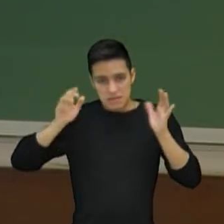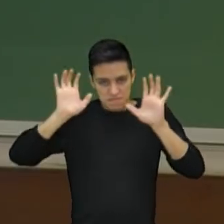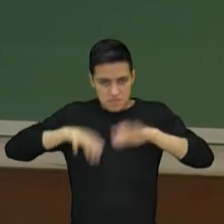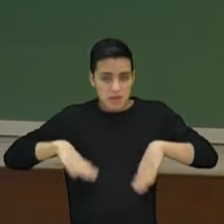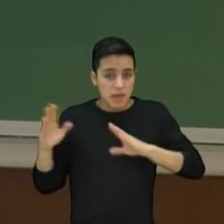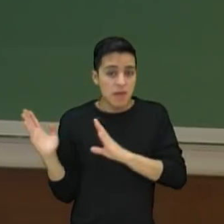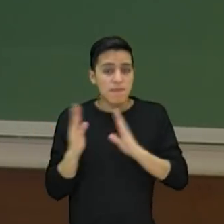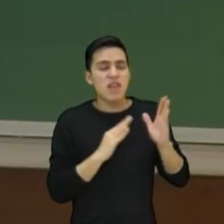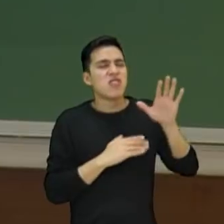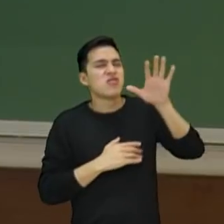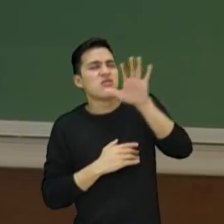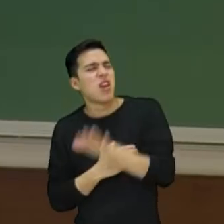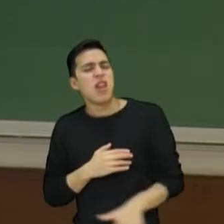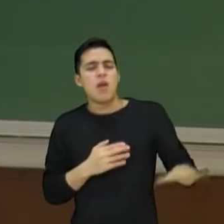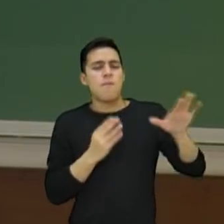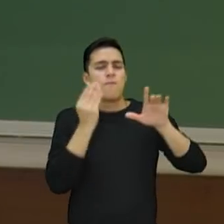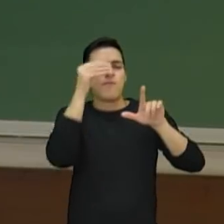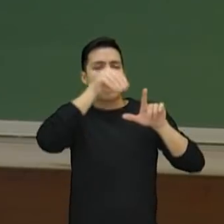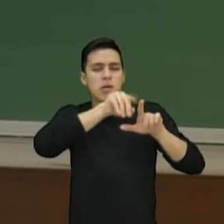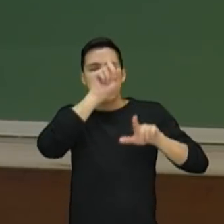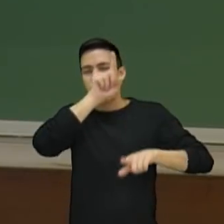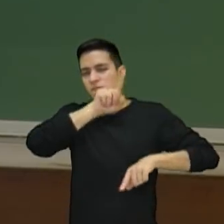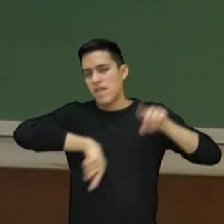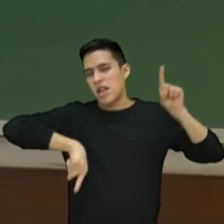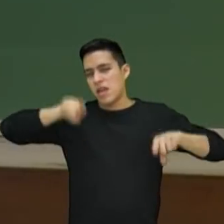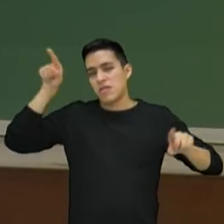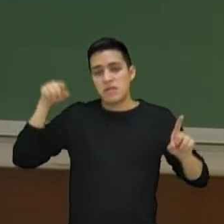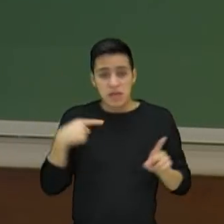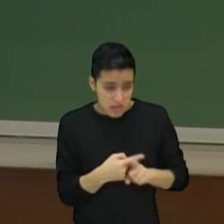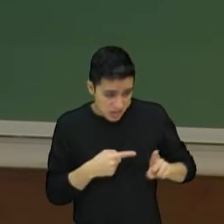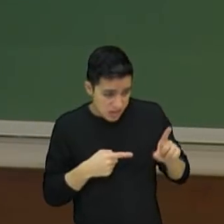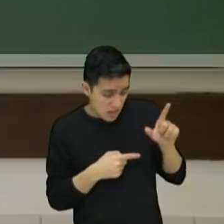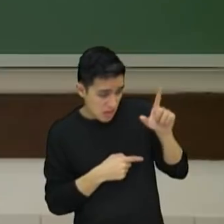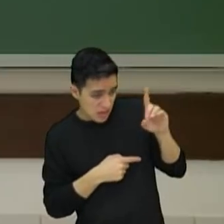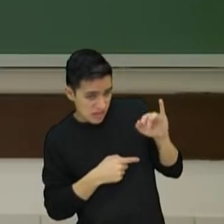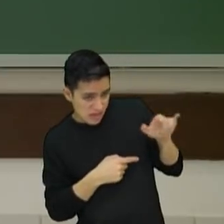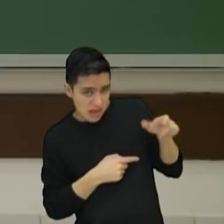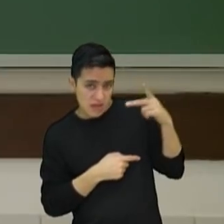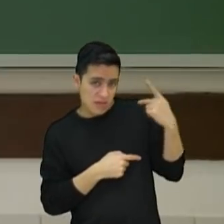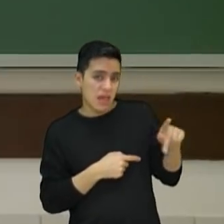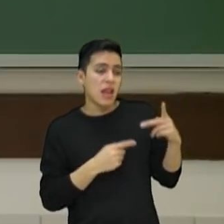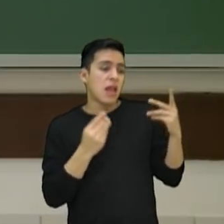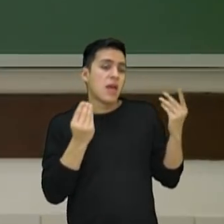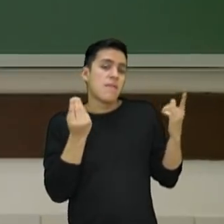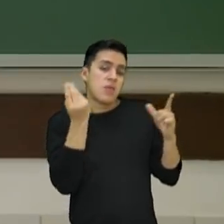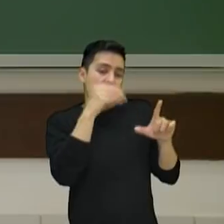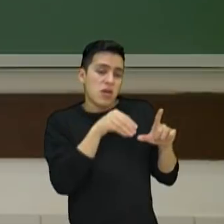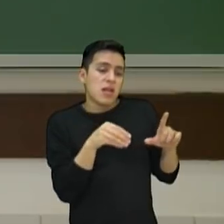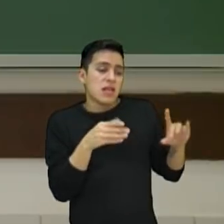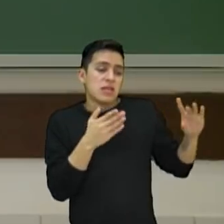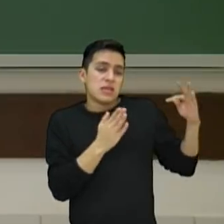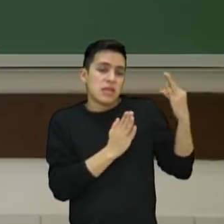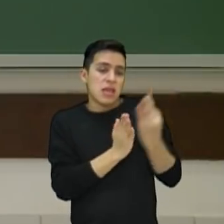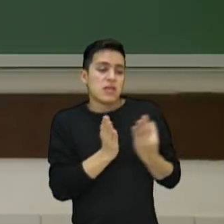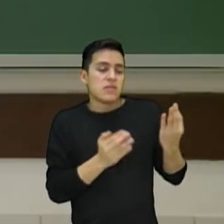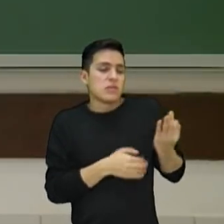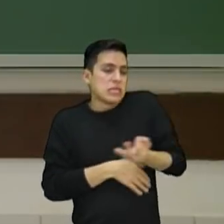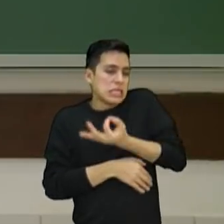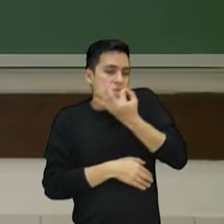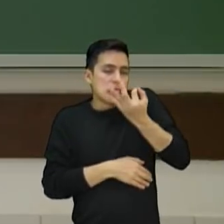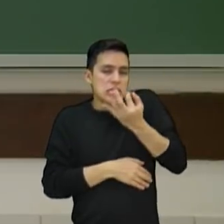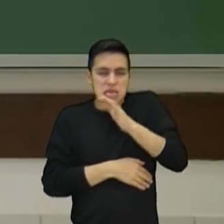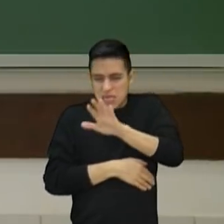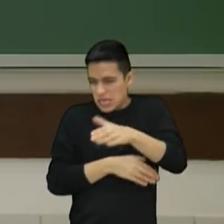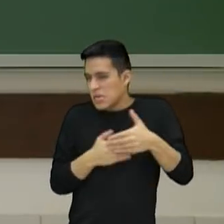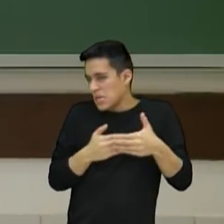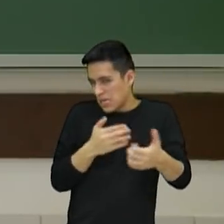modo geral, o que eles são? Variados. Por quê? Um blog, o do Daniel, por exemplo, texto dissertativo, argumentativo. Já calmem-se